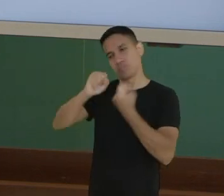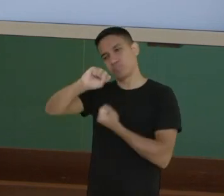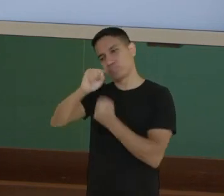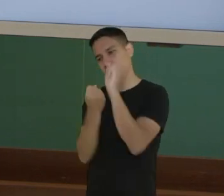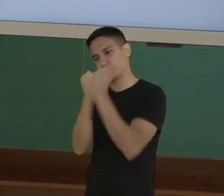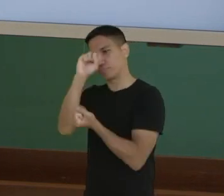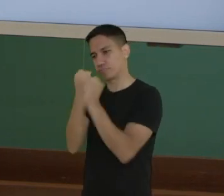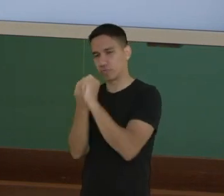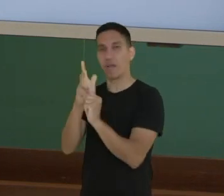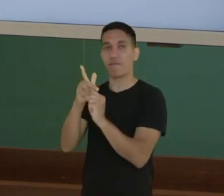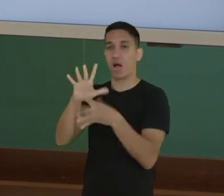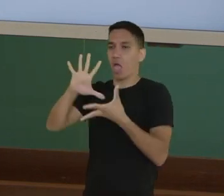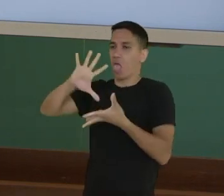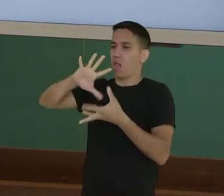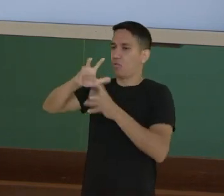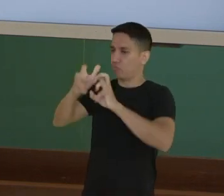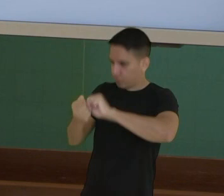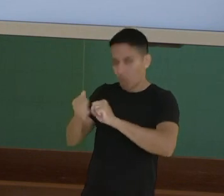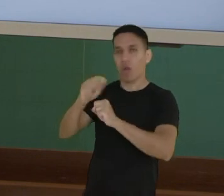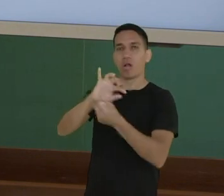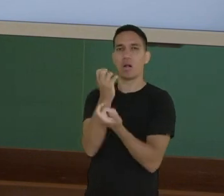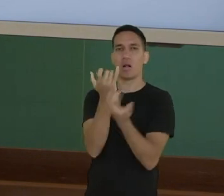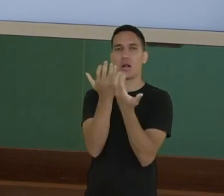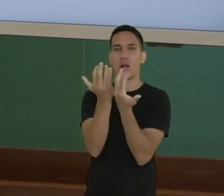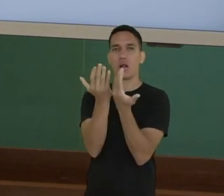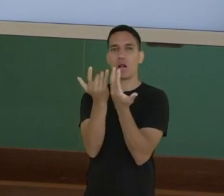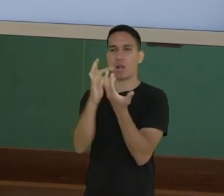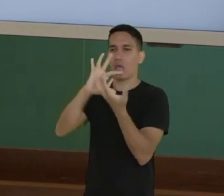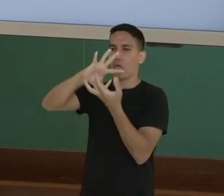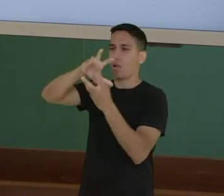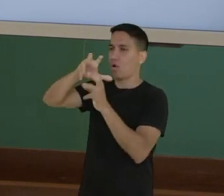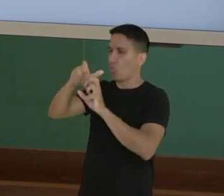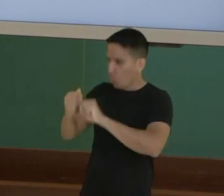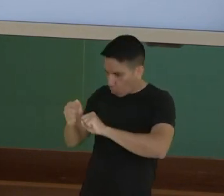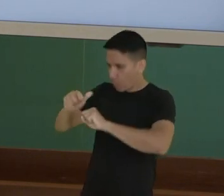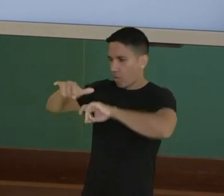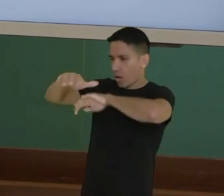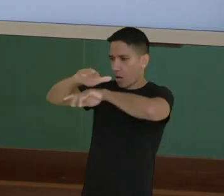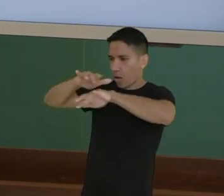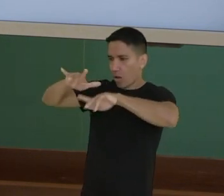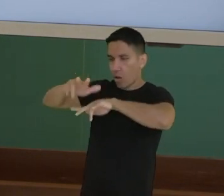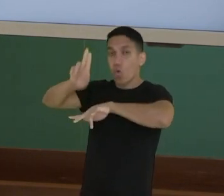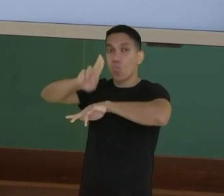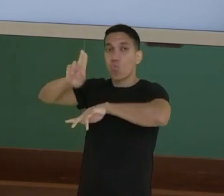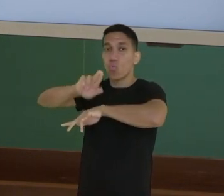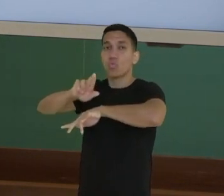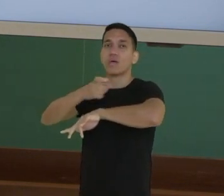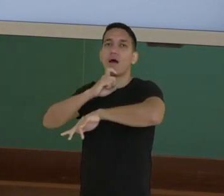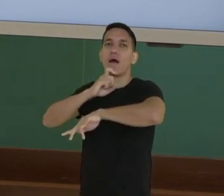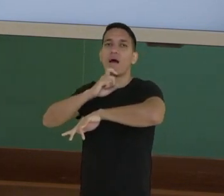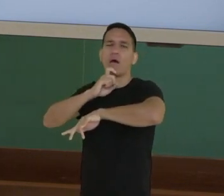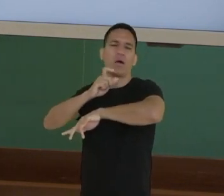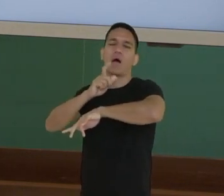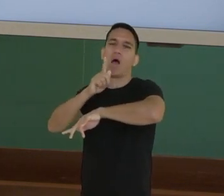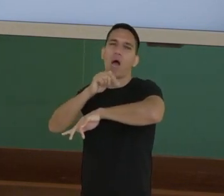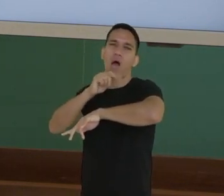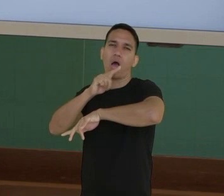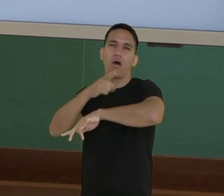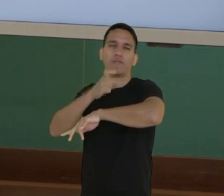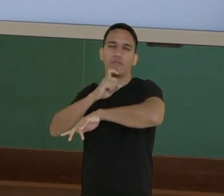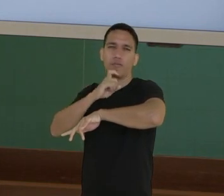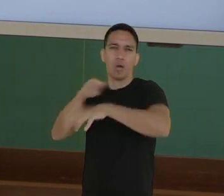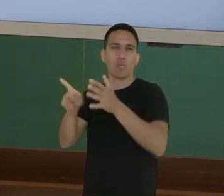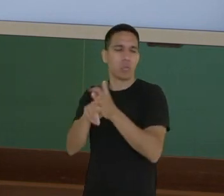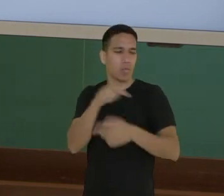Existe a condensação desse vapor através do uso de água fria, né? Água proveniente de um rio,